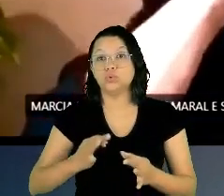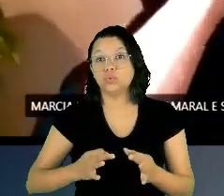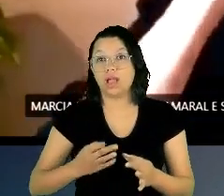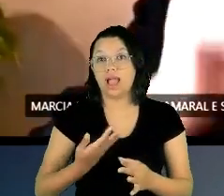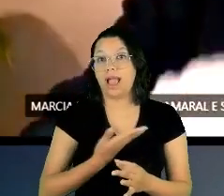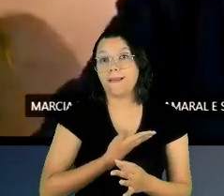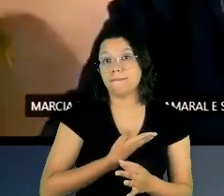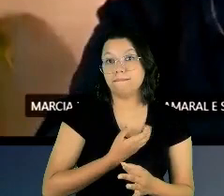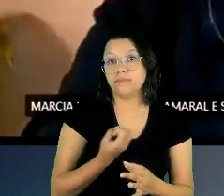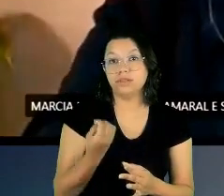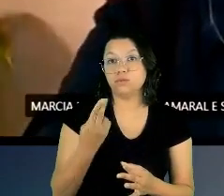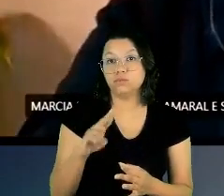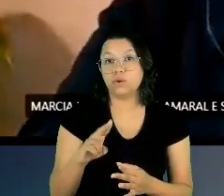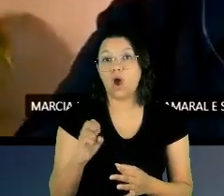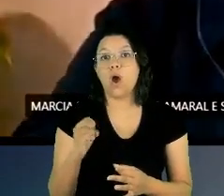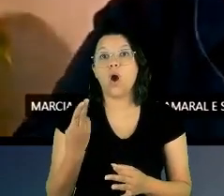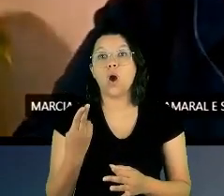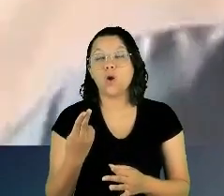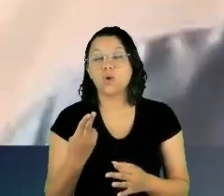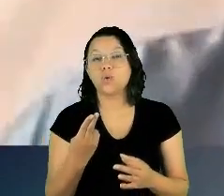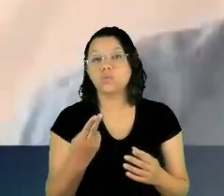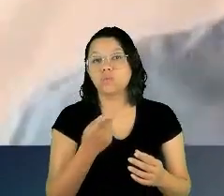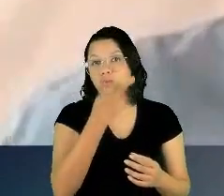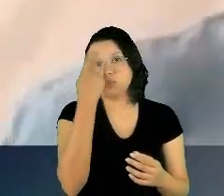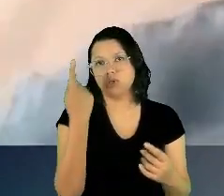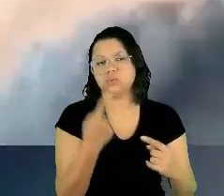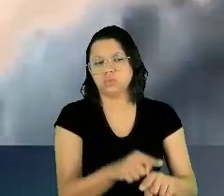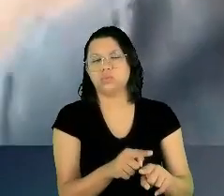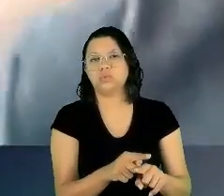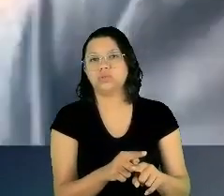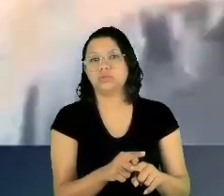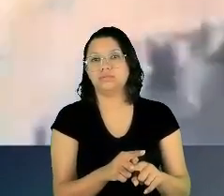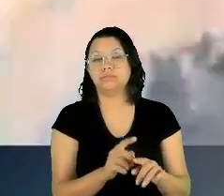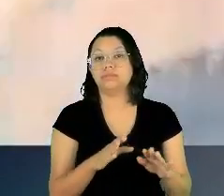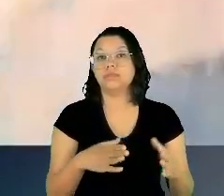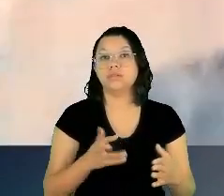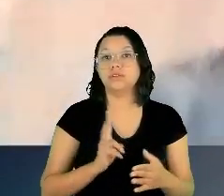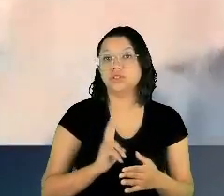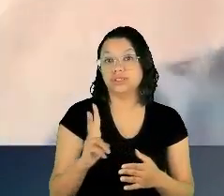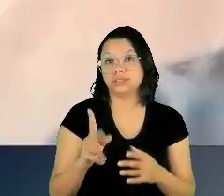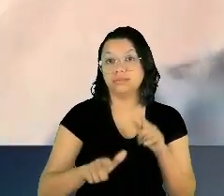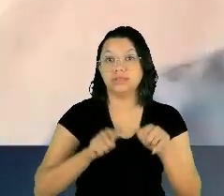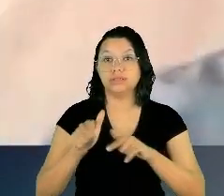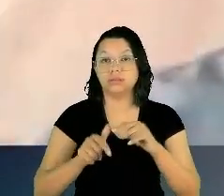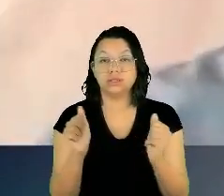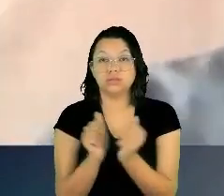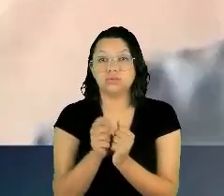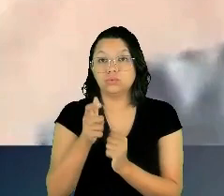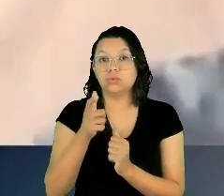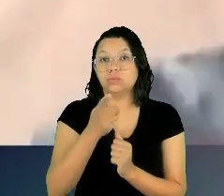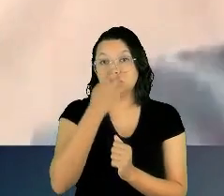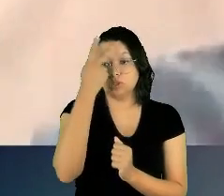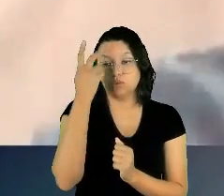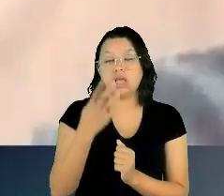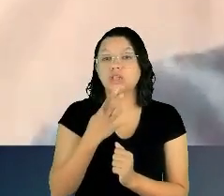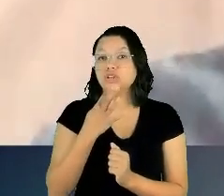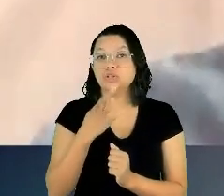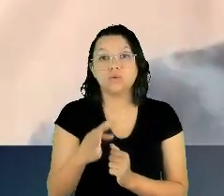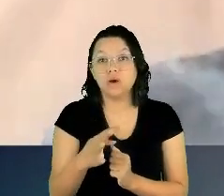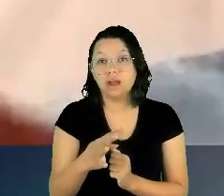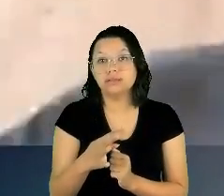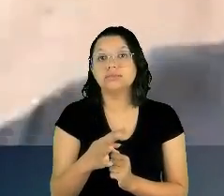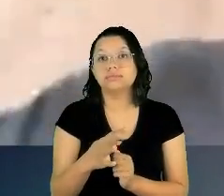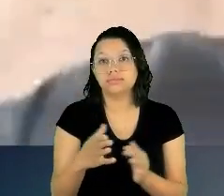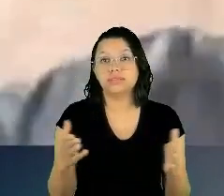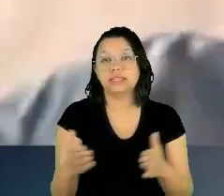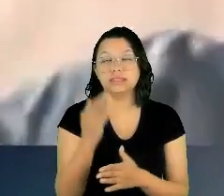amigos ou inimigos. A gente sempre lida com desconhecidos. Então é um pressuposto nosso, na nossa visão,